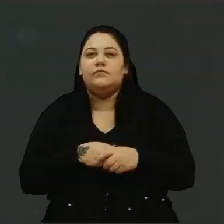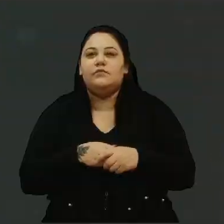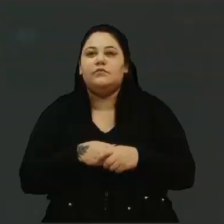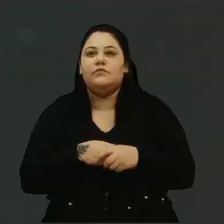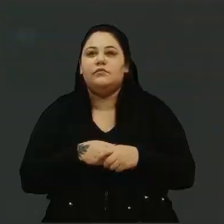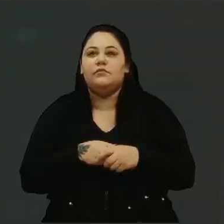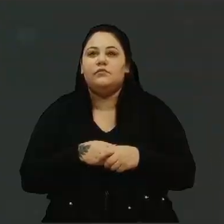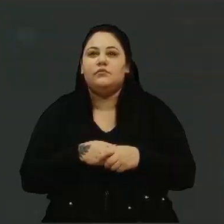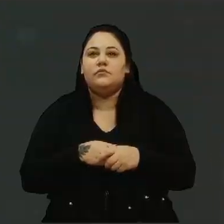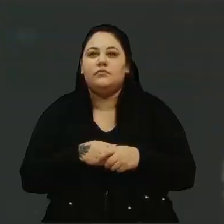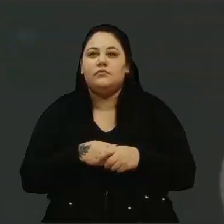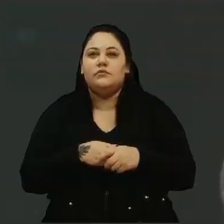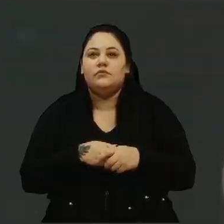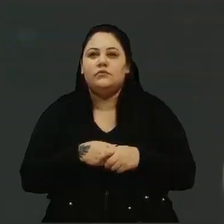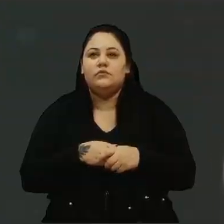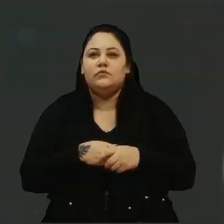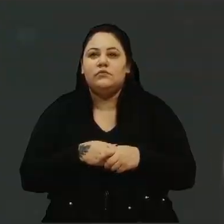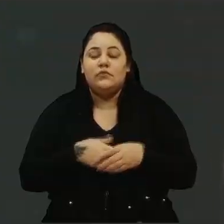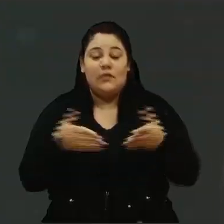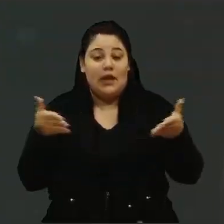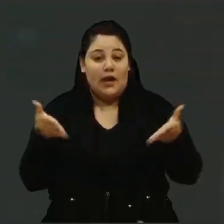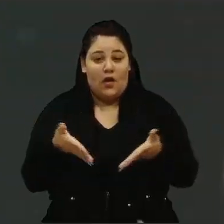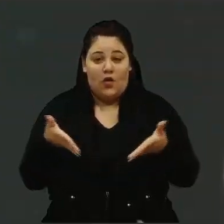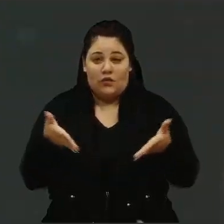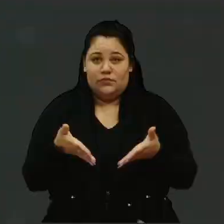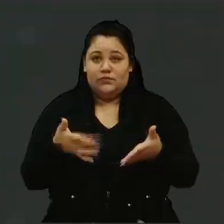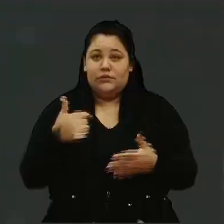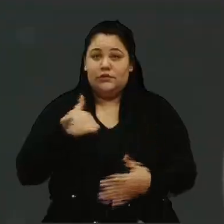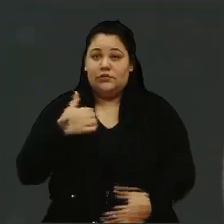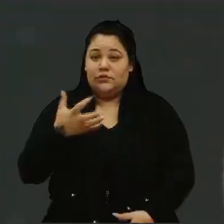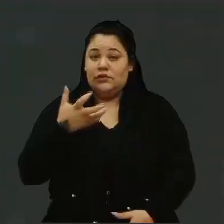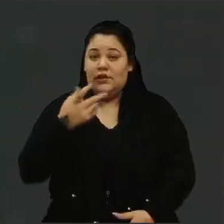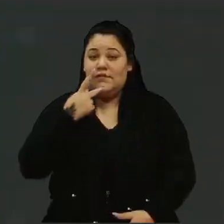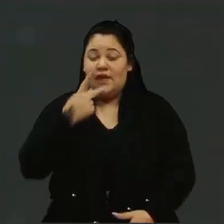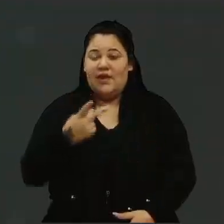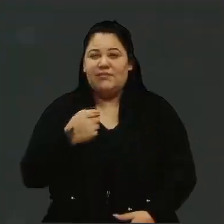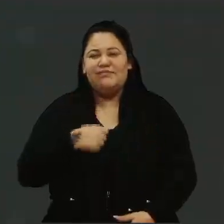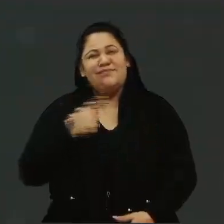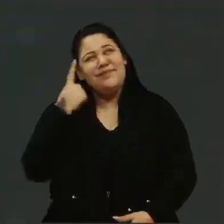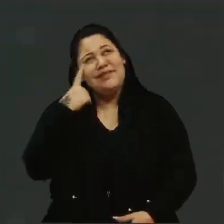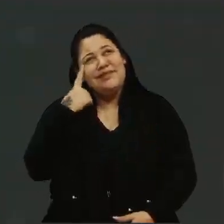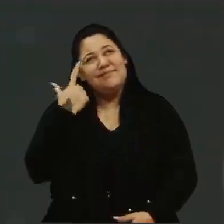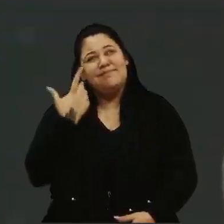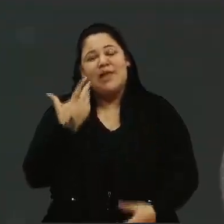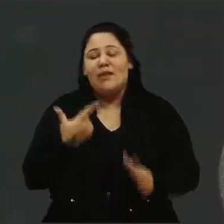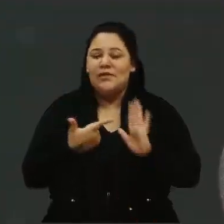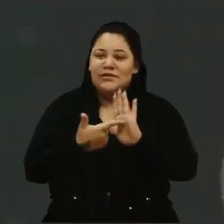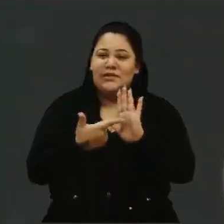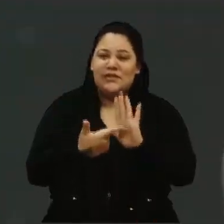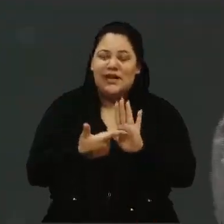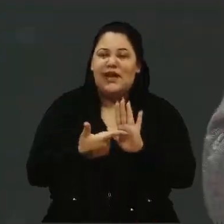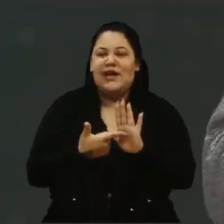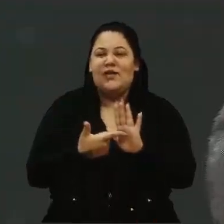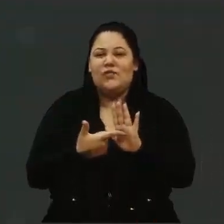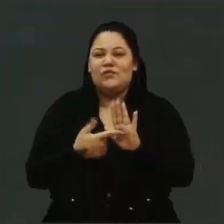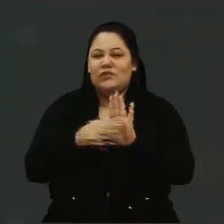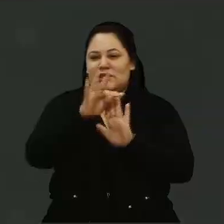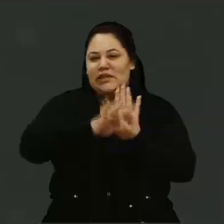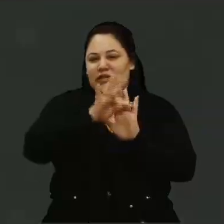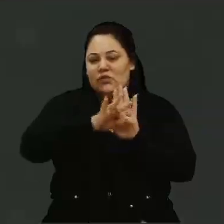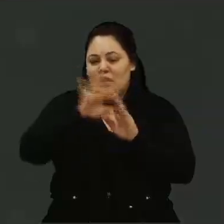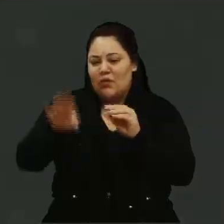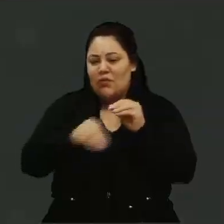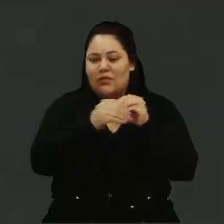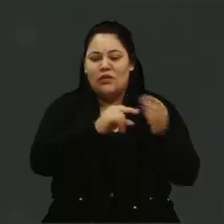eu queria exclusivamente me manifestar. Eu pensei em apresentar uma emenda aditiva a esse projeto porque ele não fala do